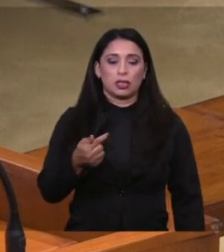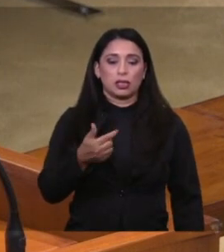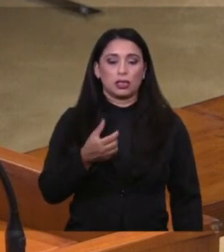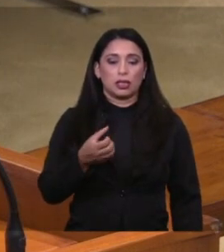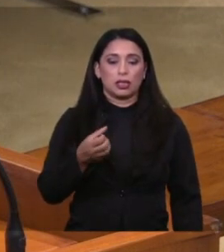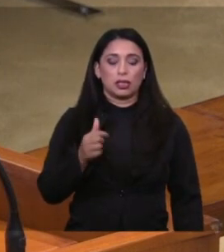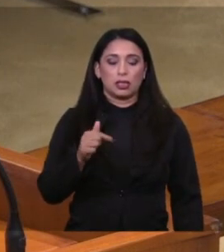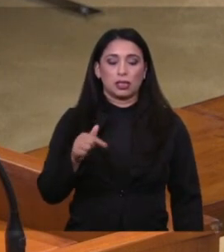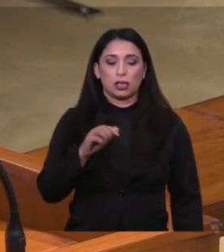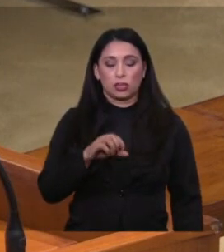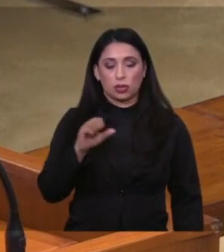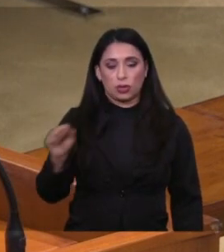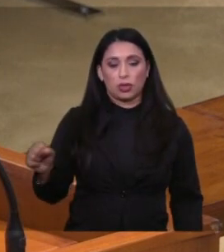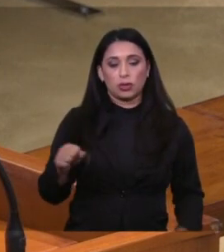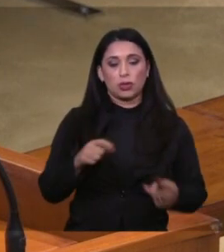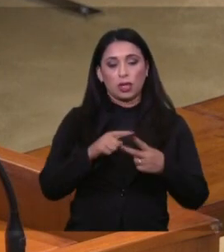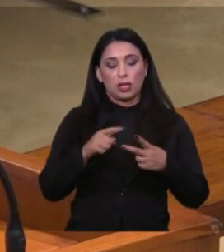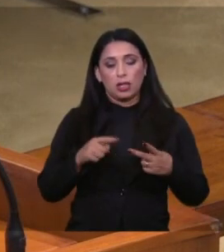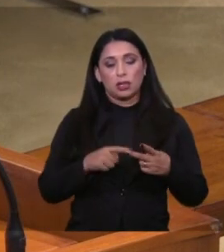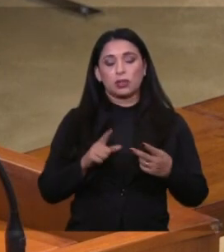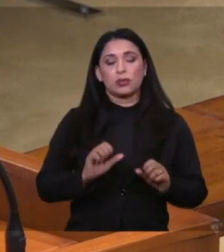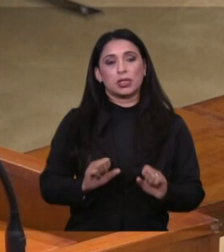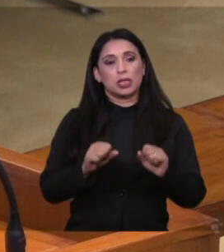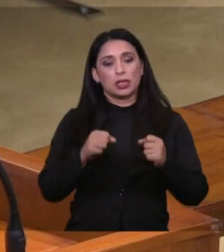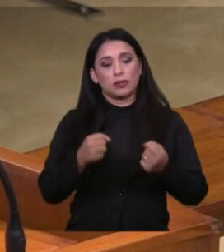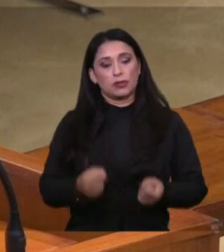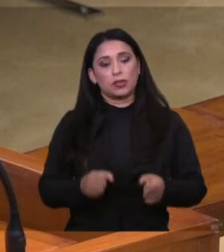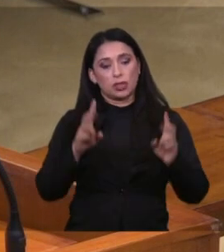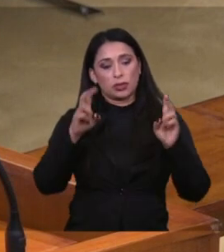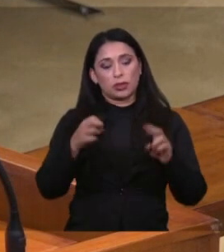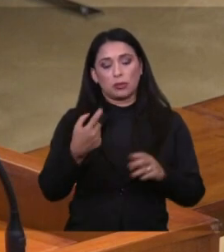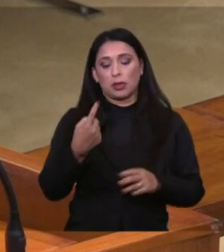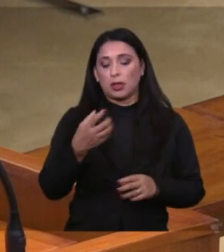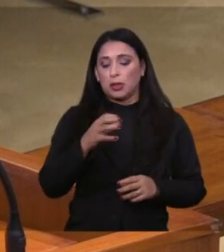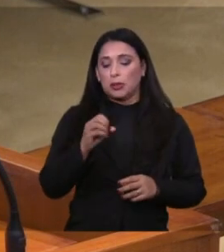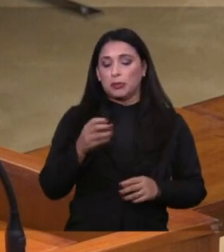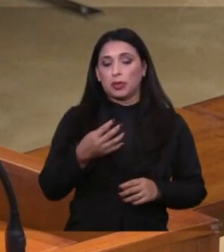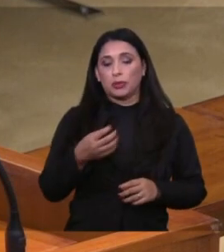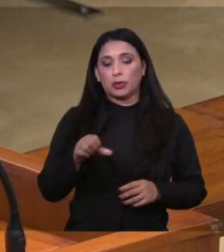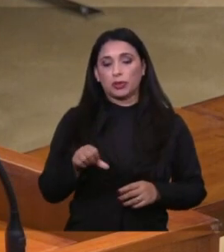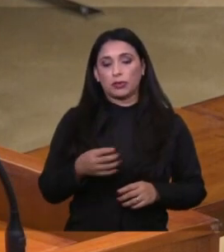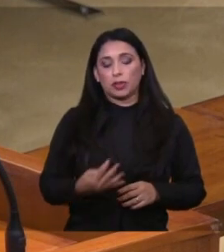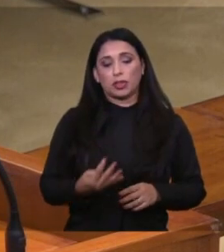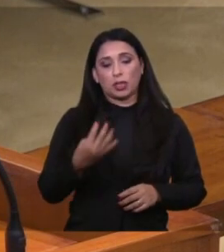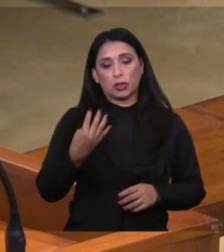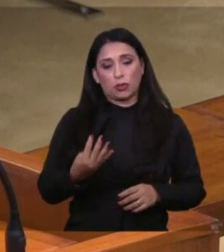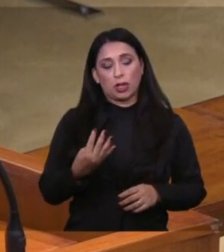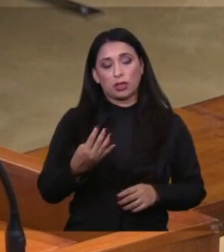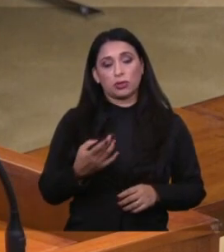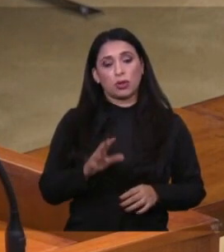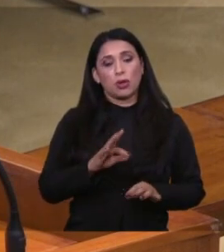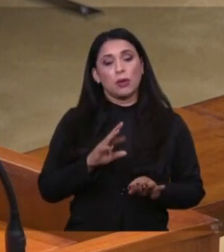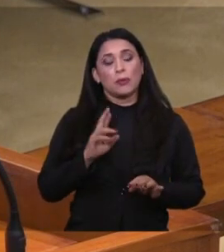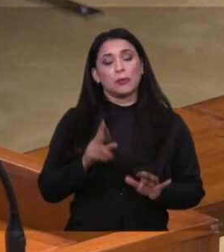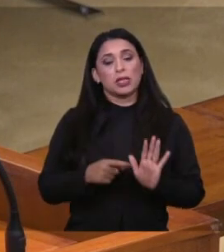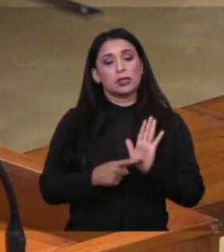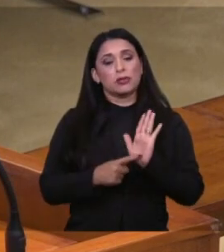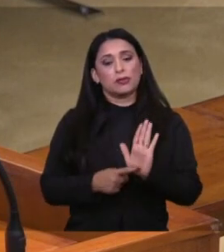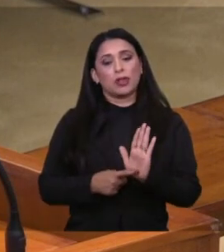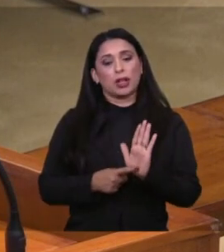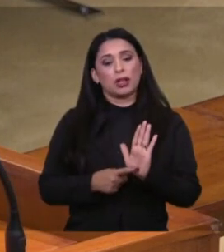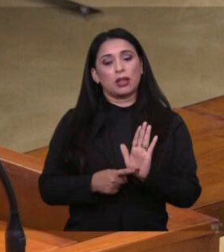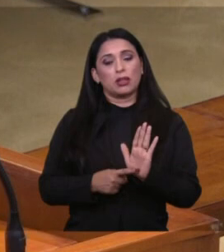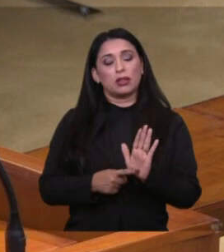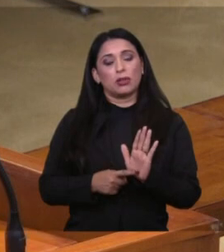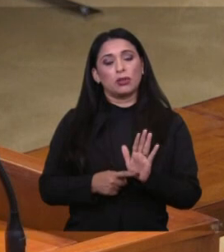indicaram pontualmente a defesa do tema 1094, mas é curioso que não se trouxe dessa